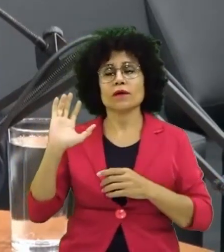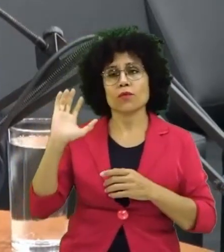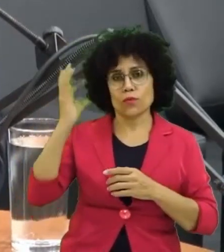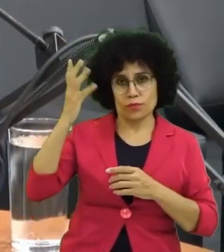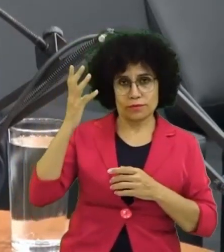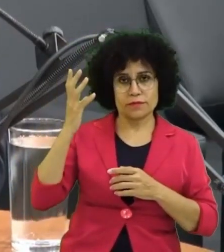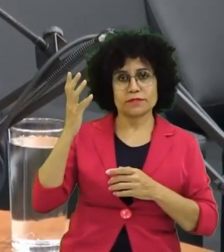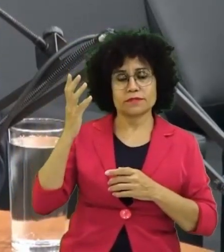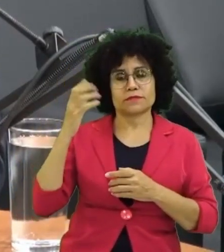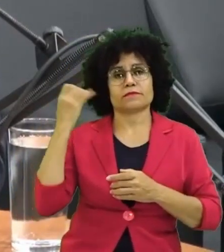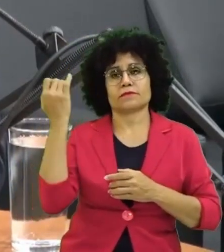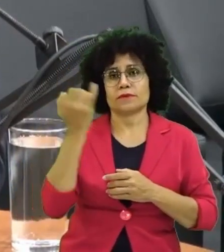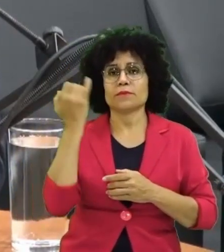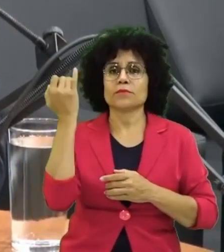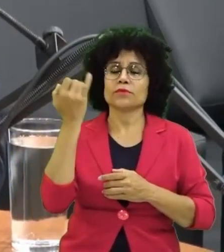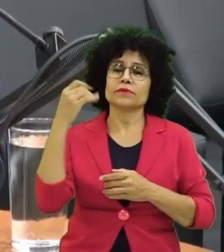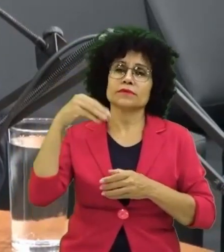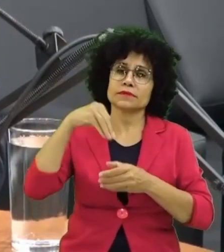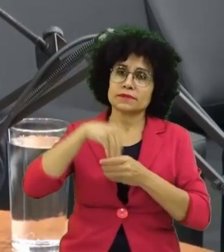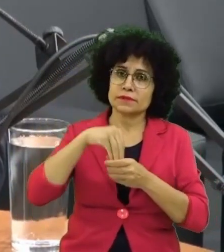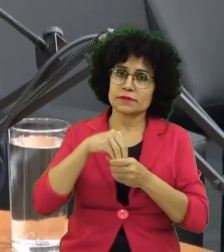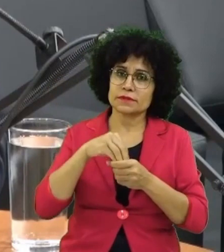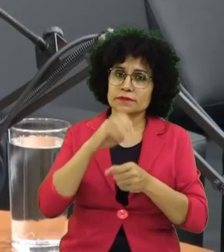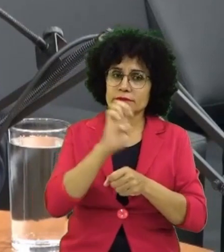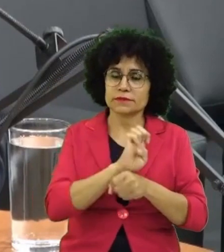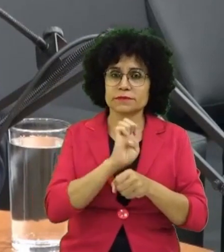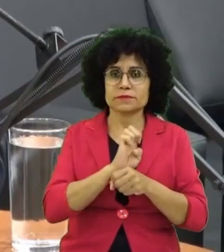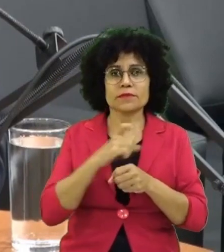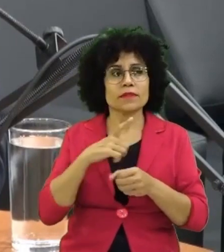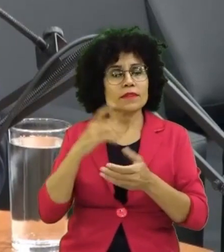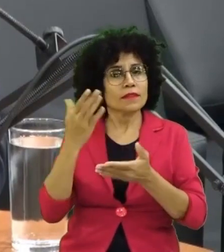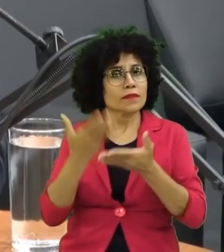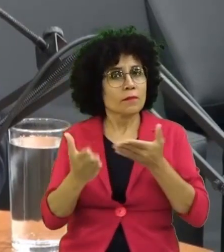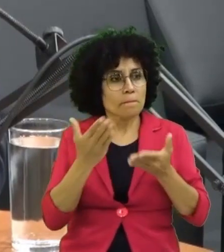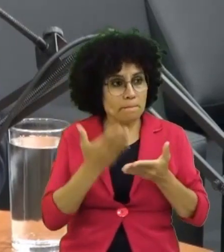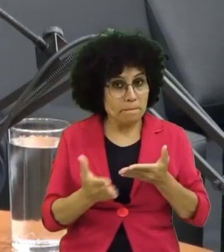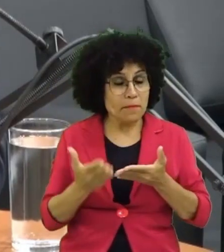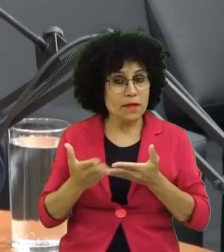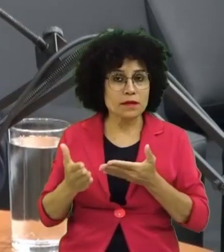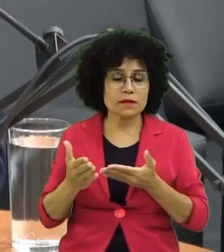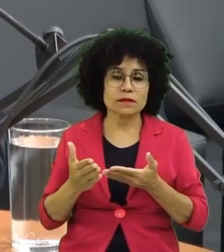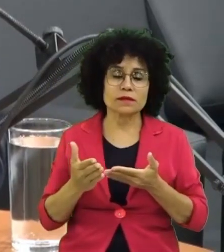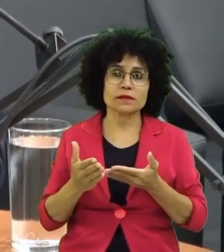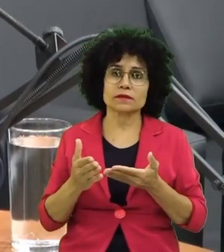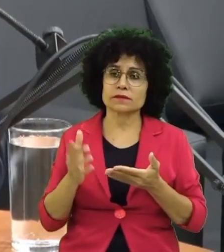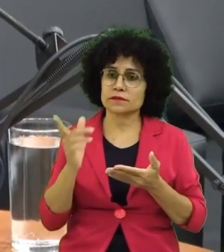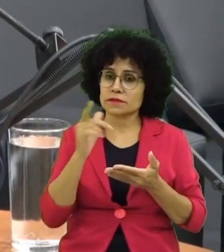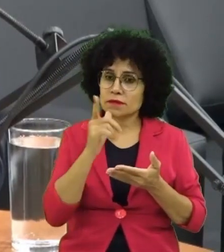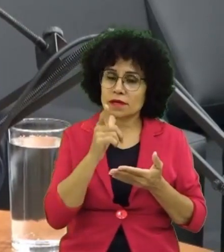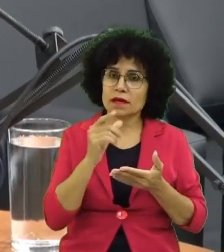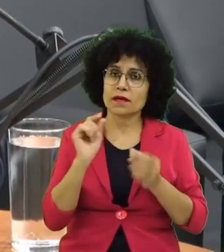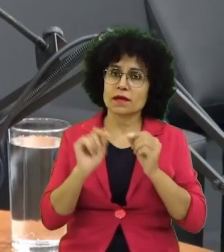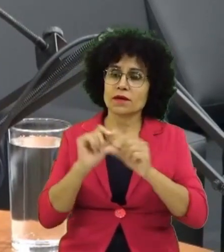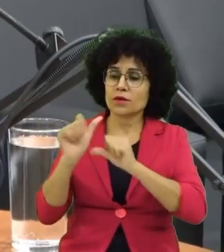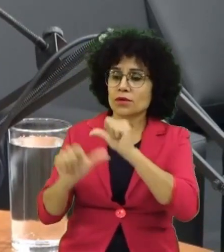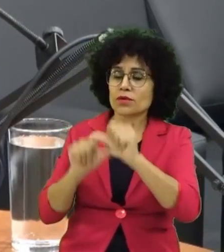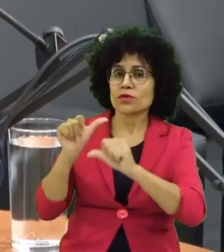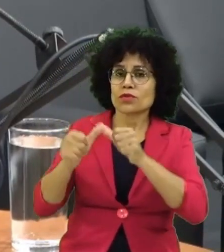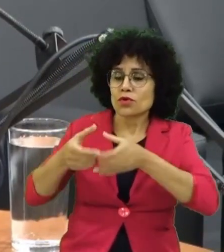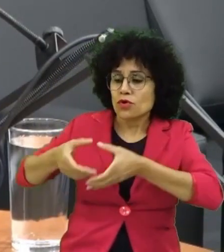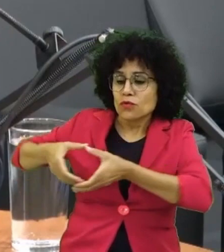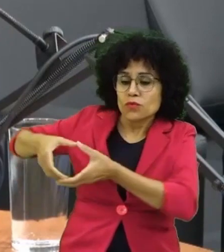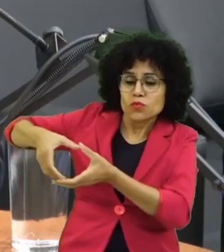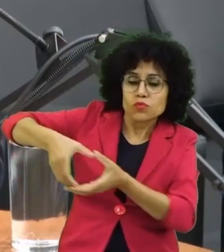estado. Essas questões referentes também à perda na distribuição também, né, com a renovação das tubulações,